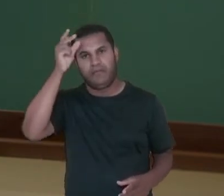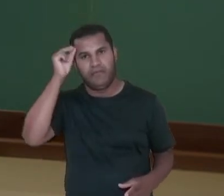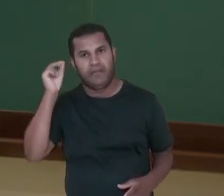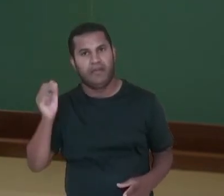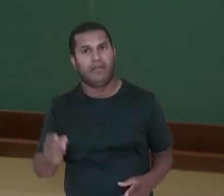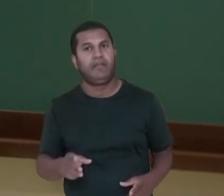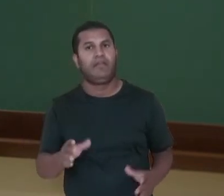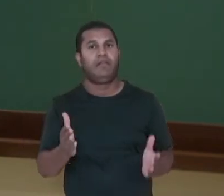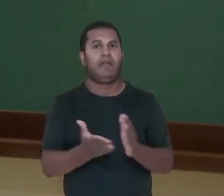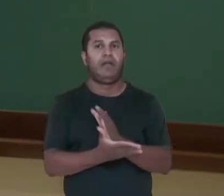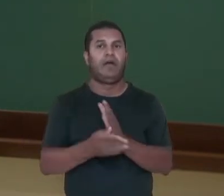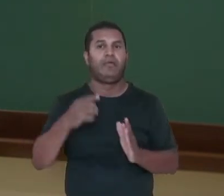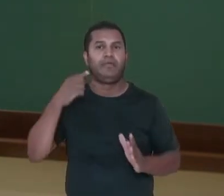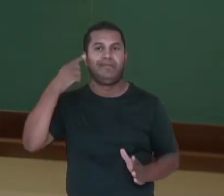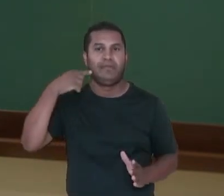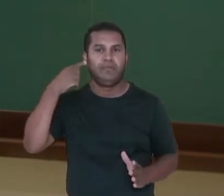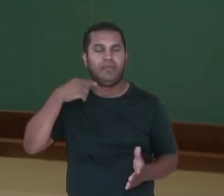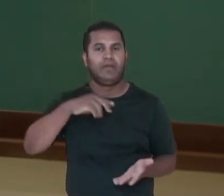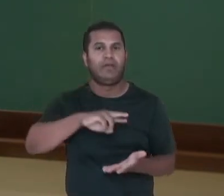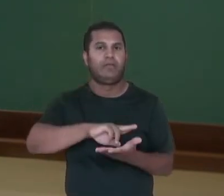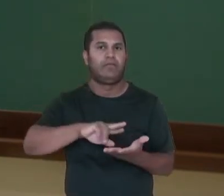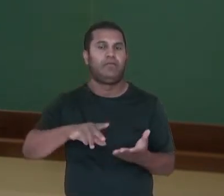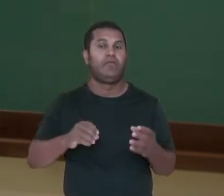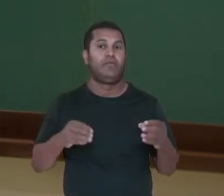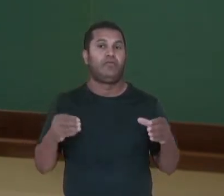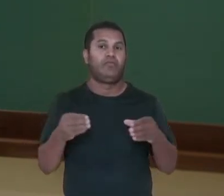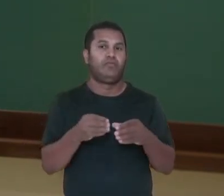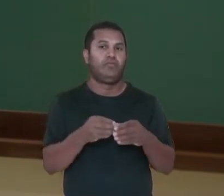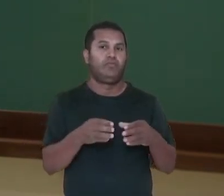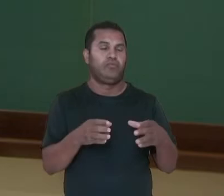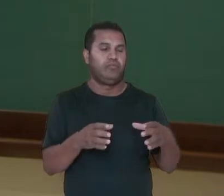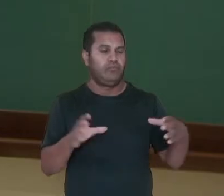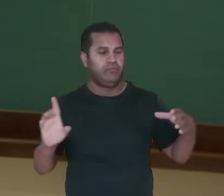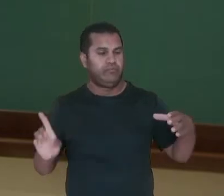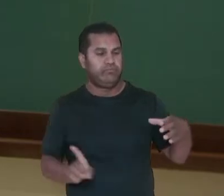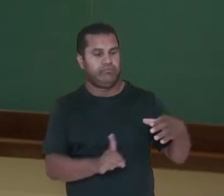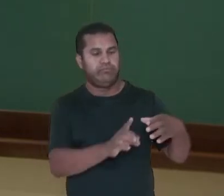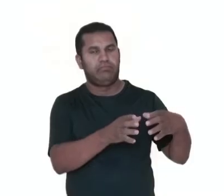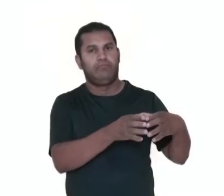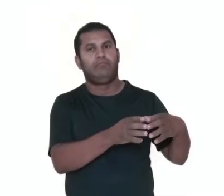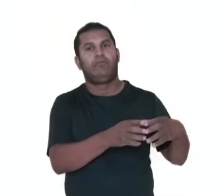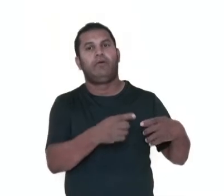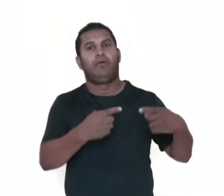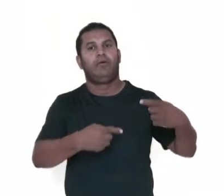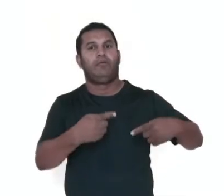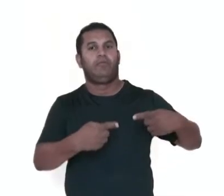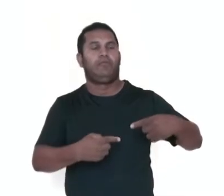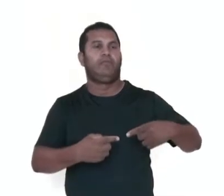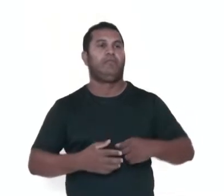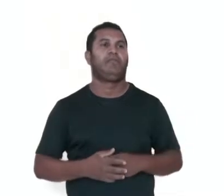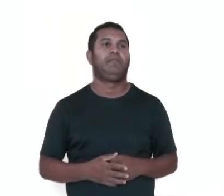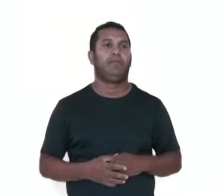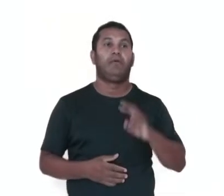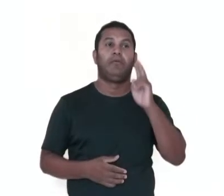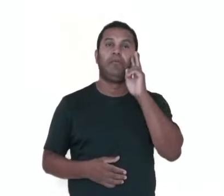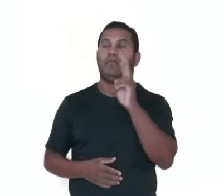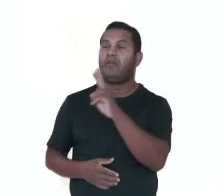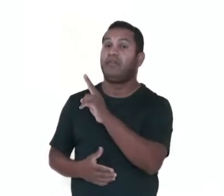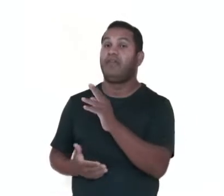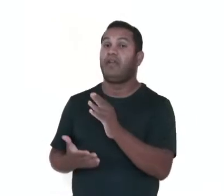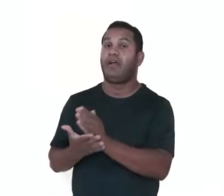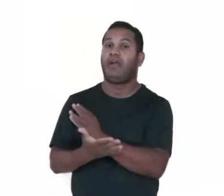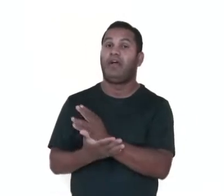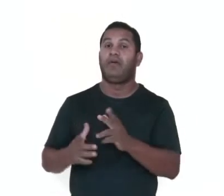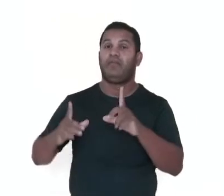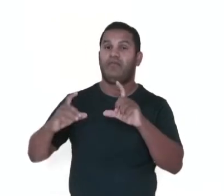então a impor as suas ideias dentro da Colômbia, ok? Essa aqui é uma fotografia mostrando ali os componentes ali, alguns